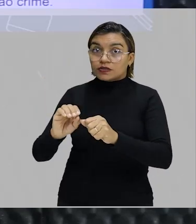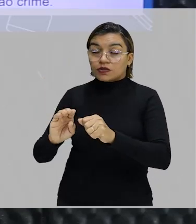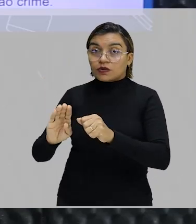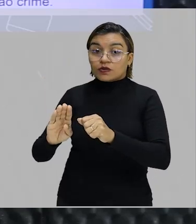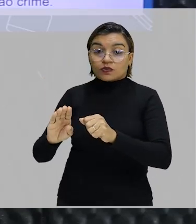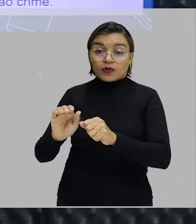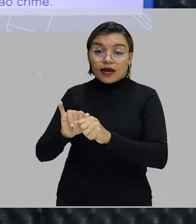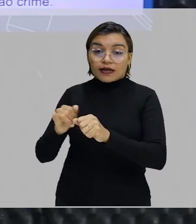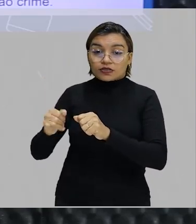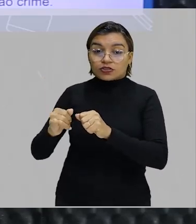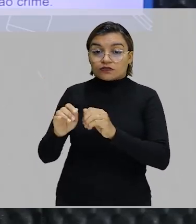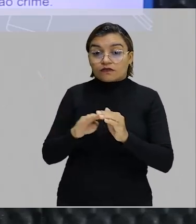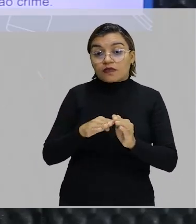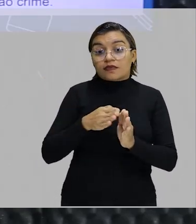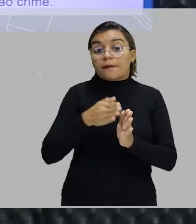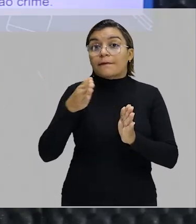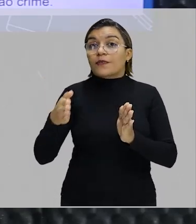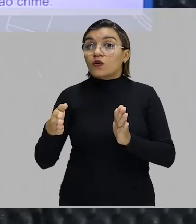ó.